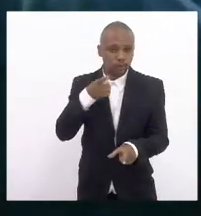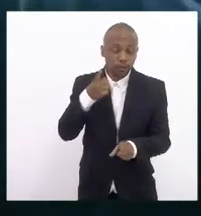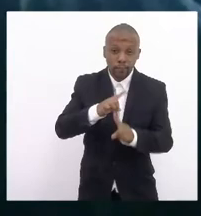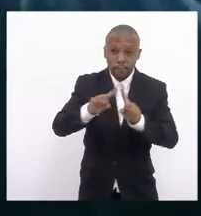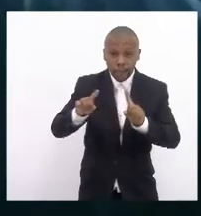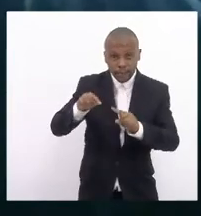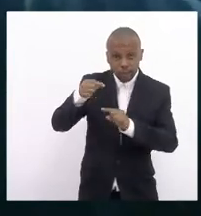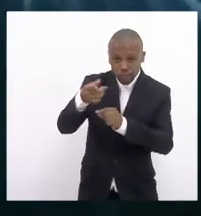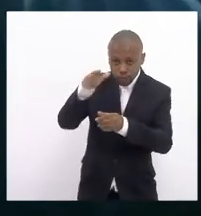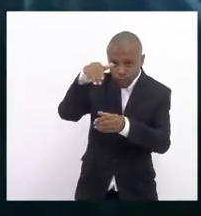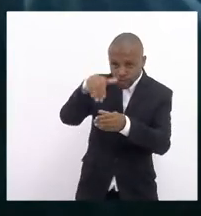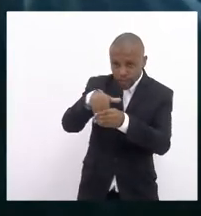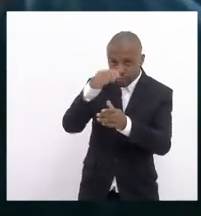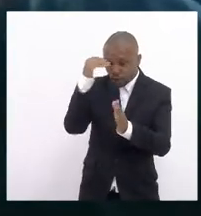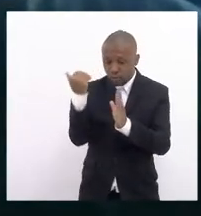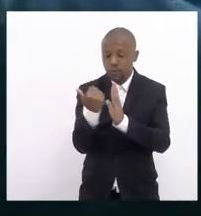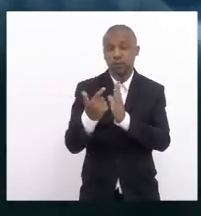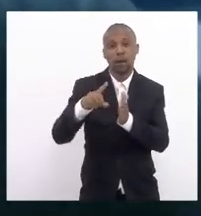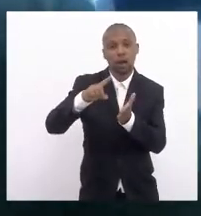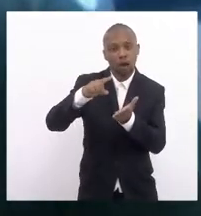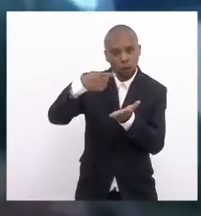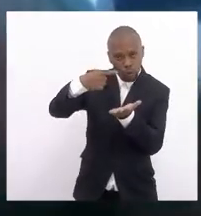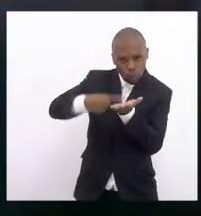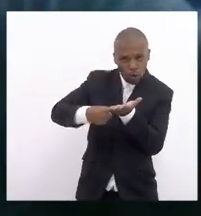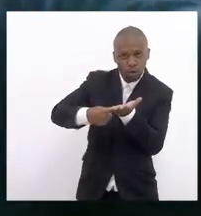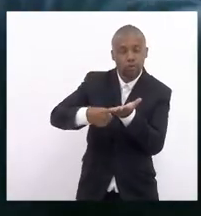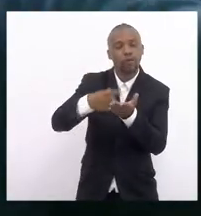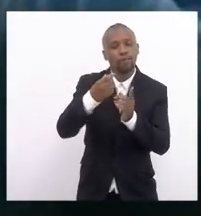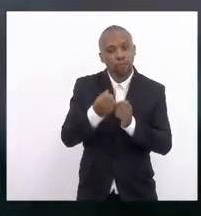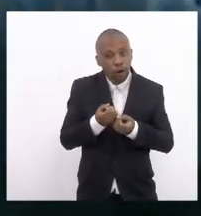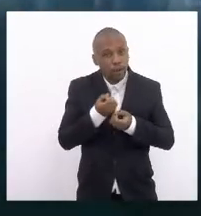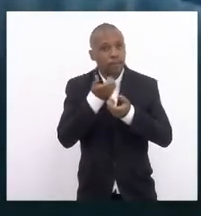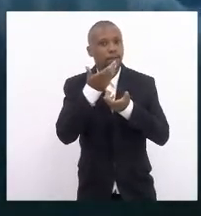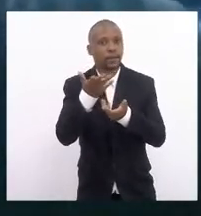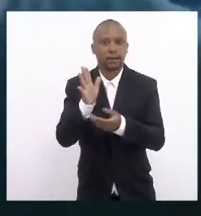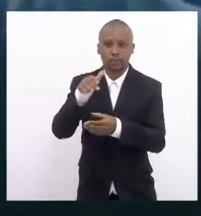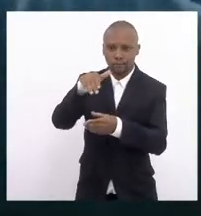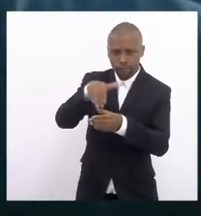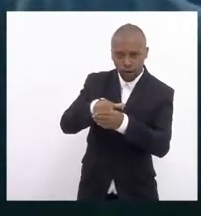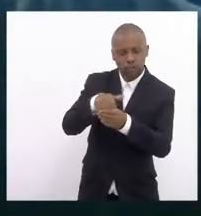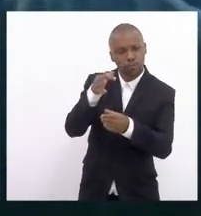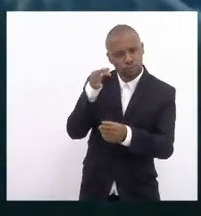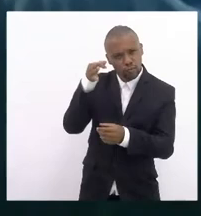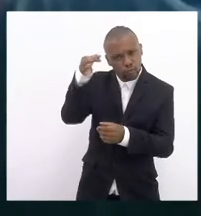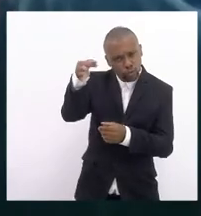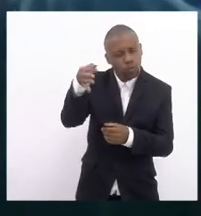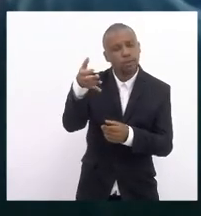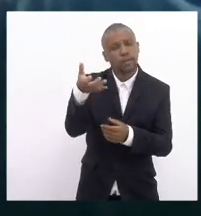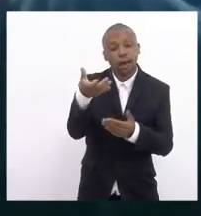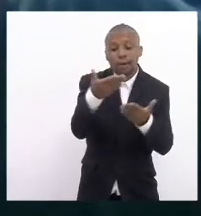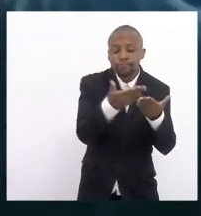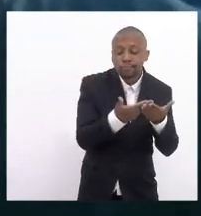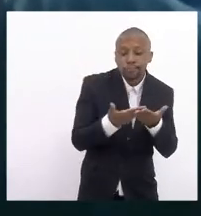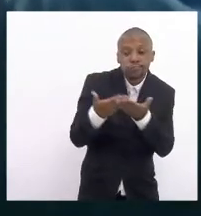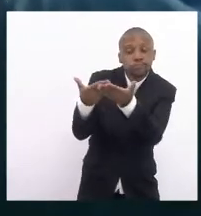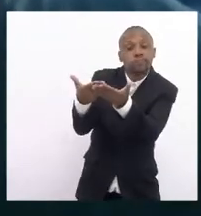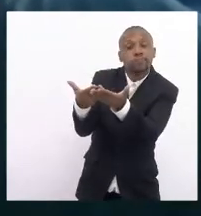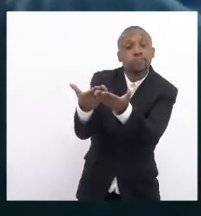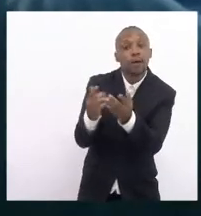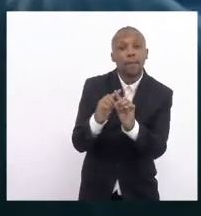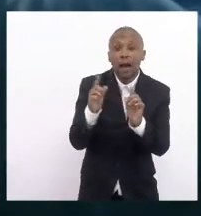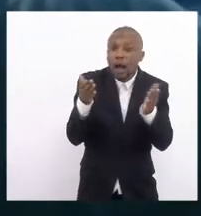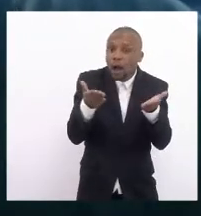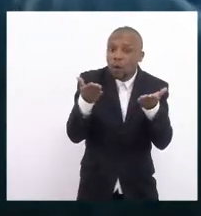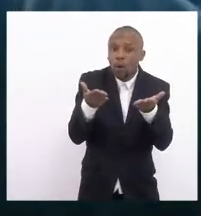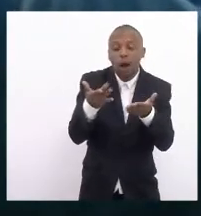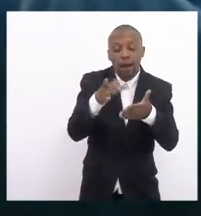meu voto sim, só nesse sentido de abrir caminho para reencaminhar. Mas o encaminhamento agora pela